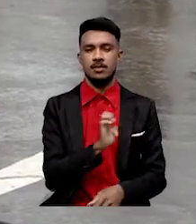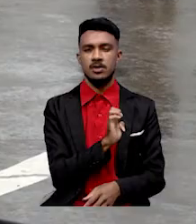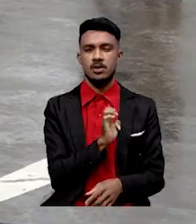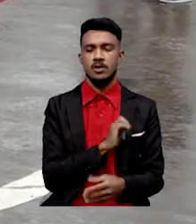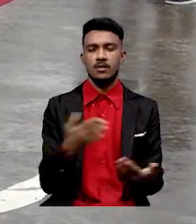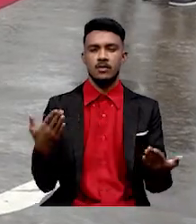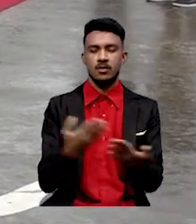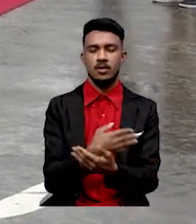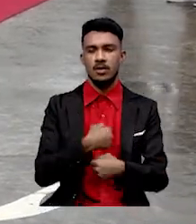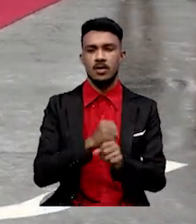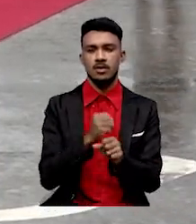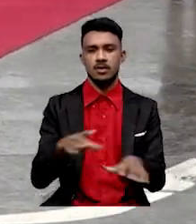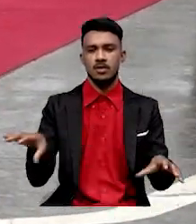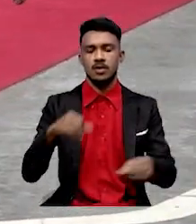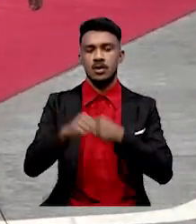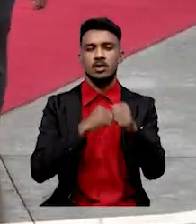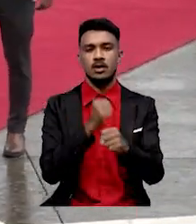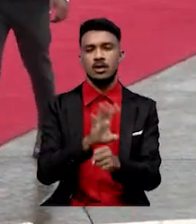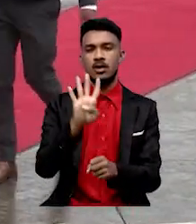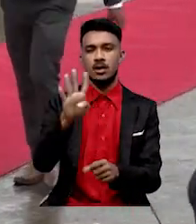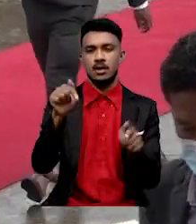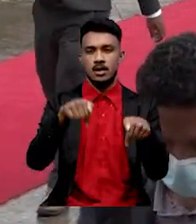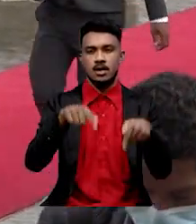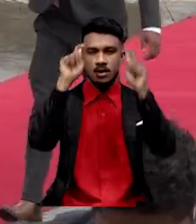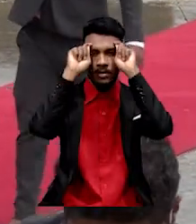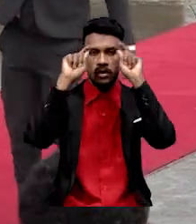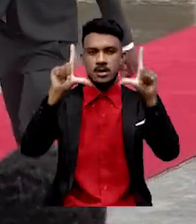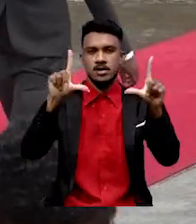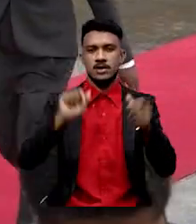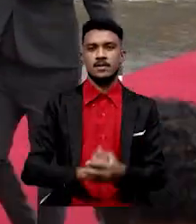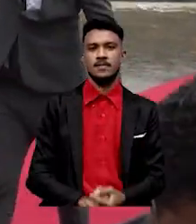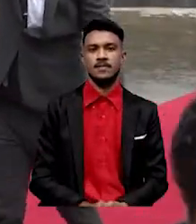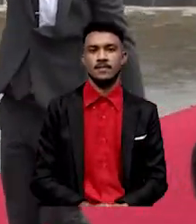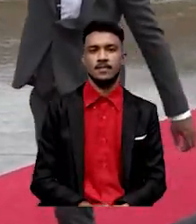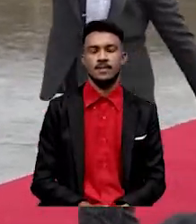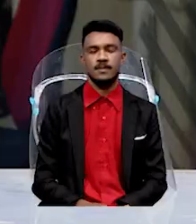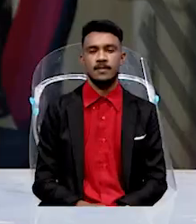missão diplomata durante Tinang Hat e a Timor-Leste. Bem-vindo a Simenes, GMN.